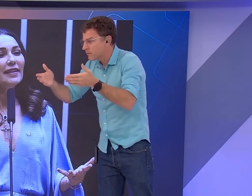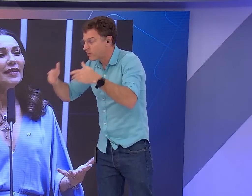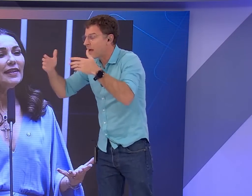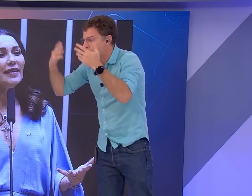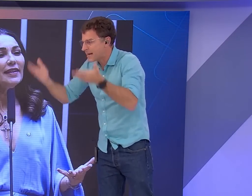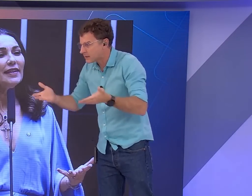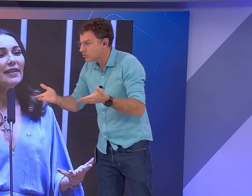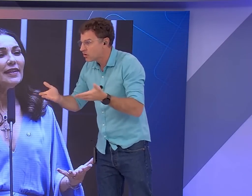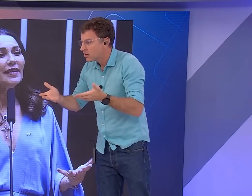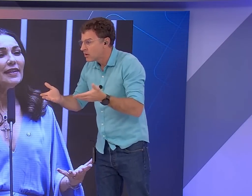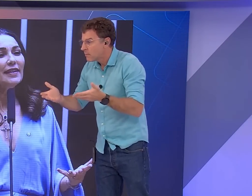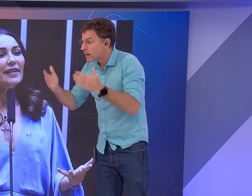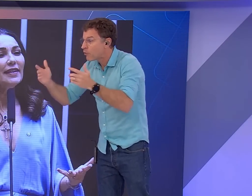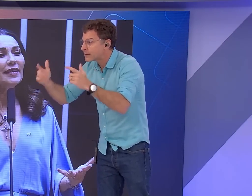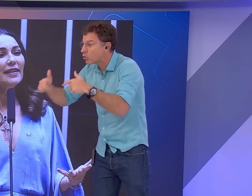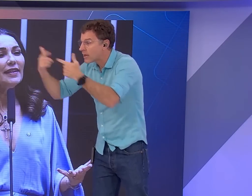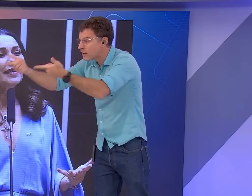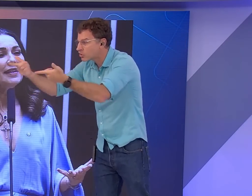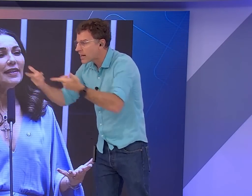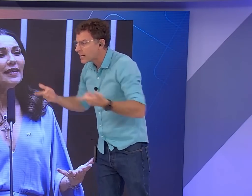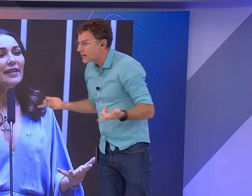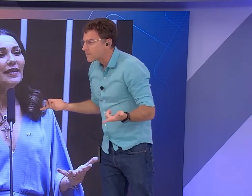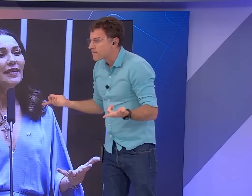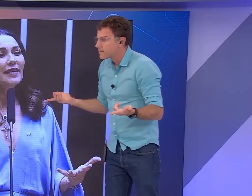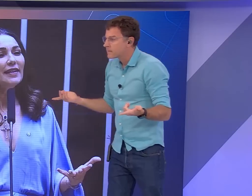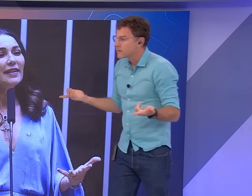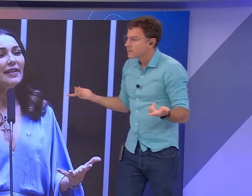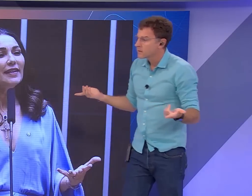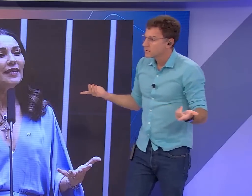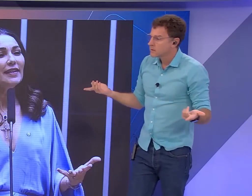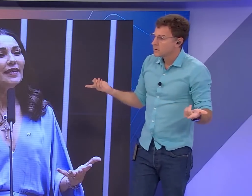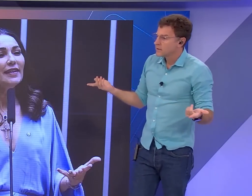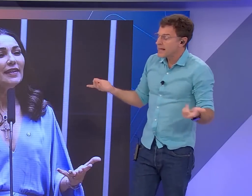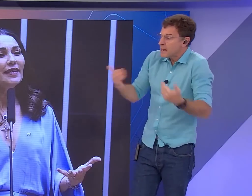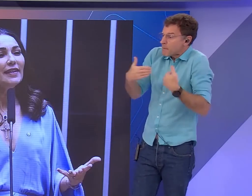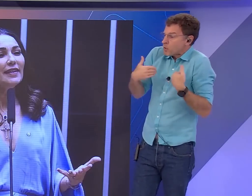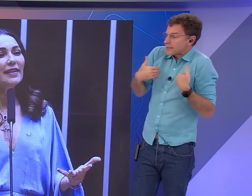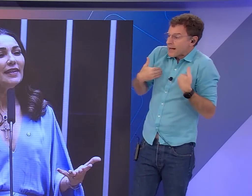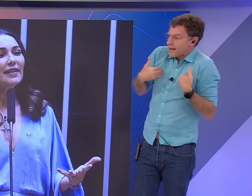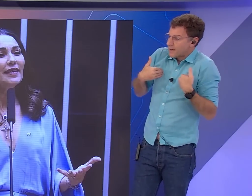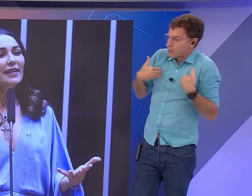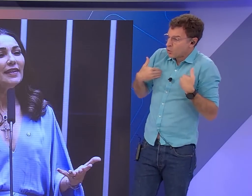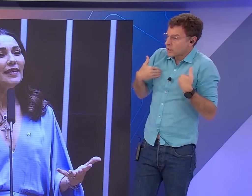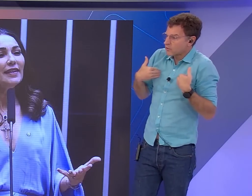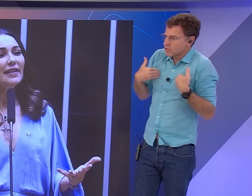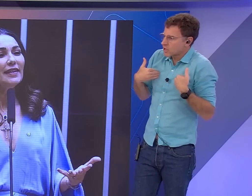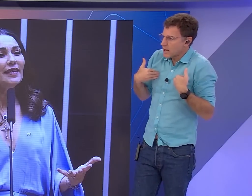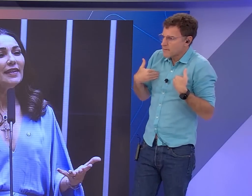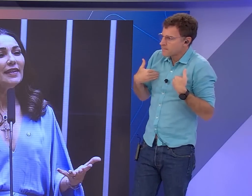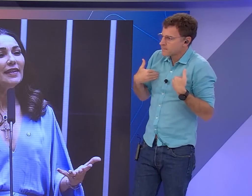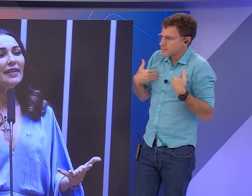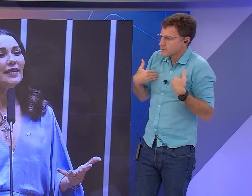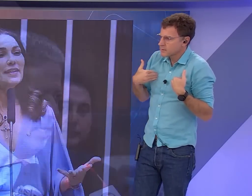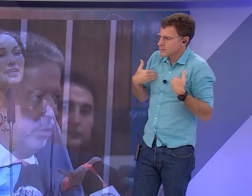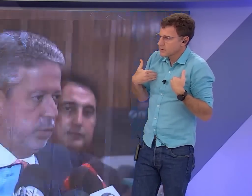fortuna via emendas para votar o que eles querem. Não é nem para votar o que a gente